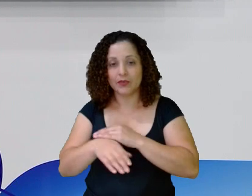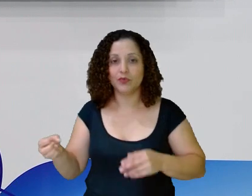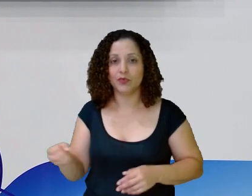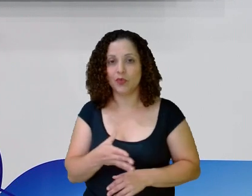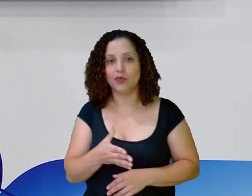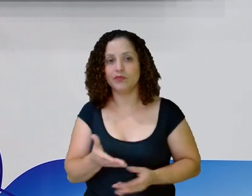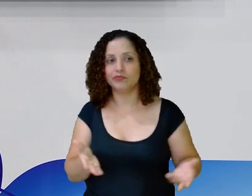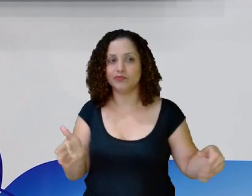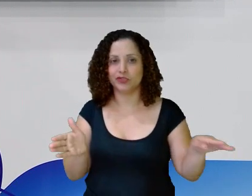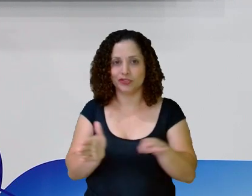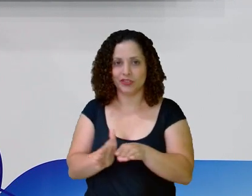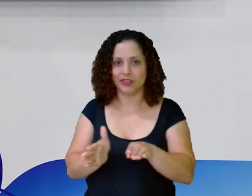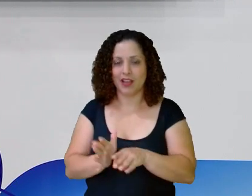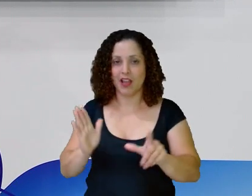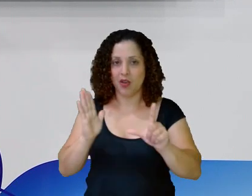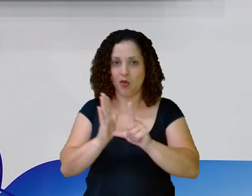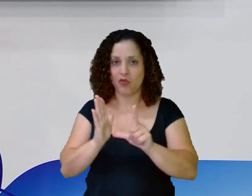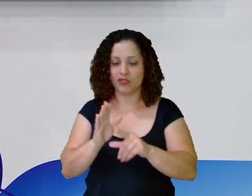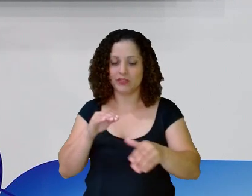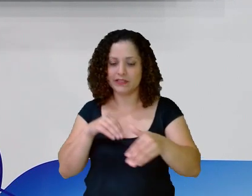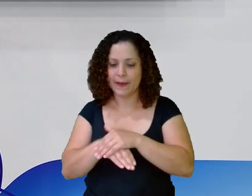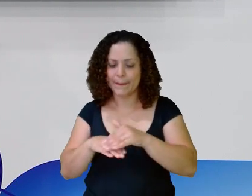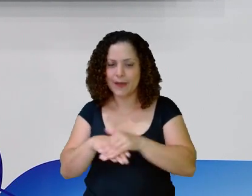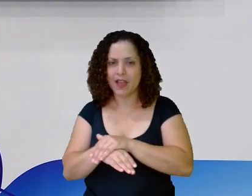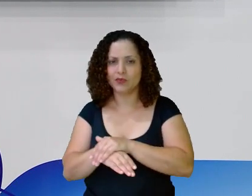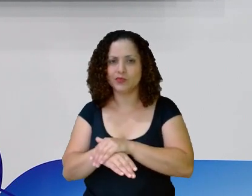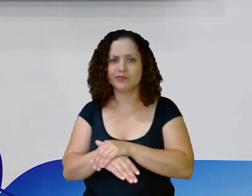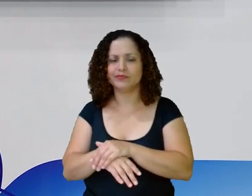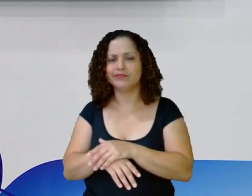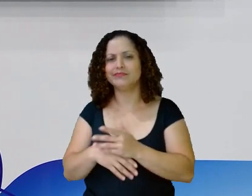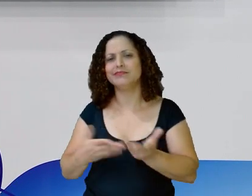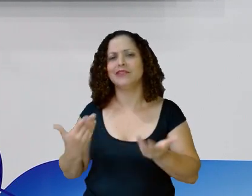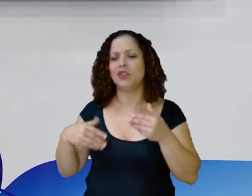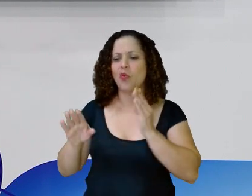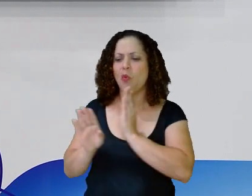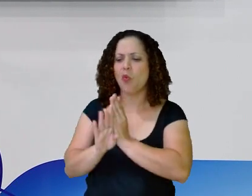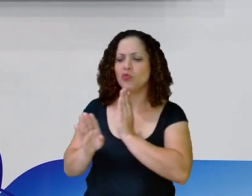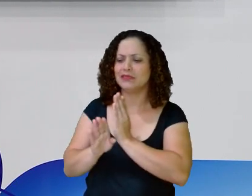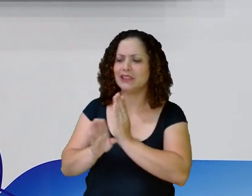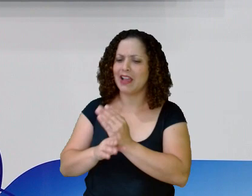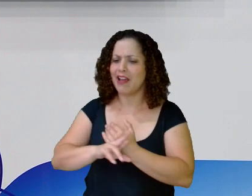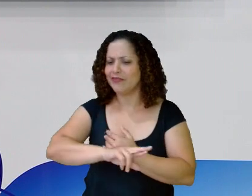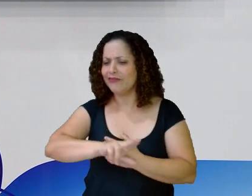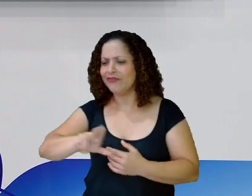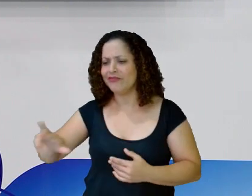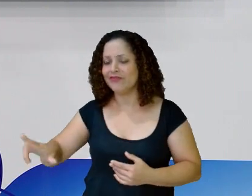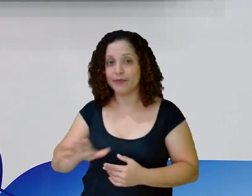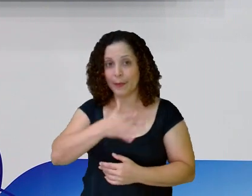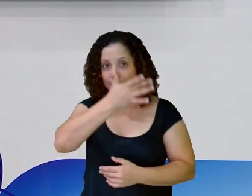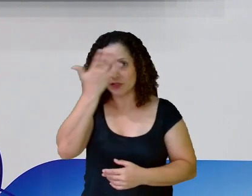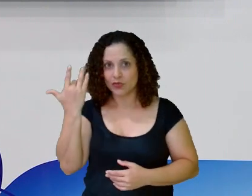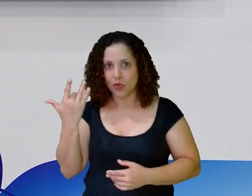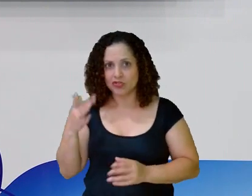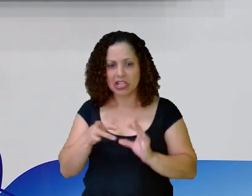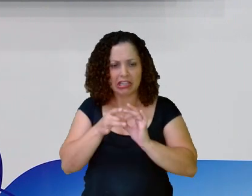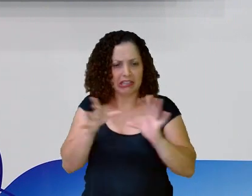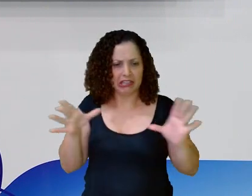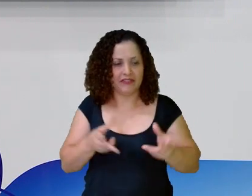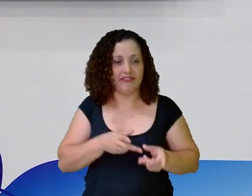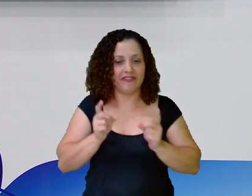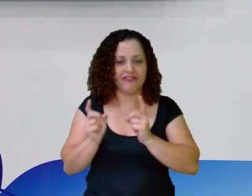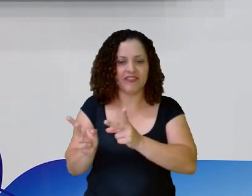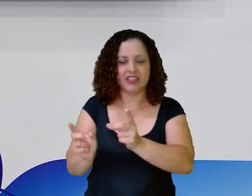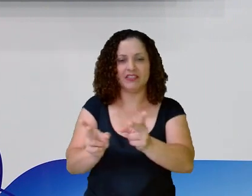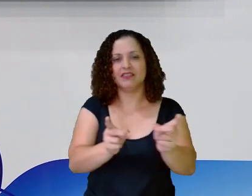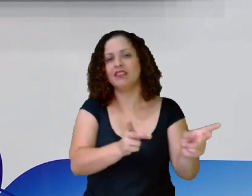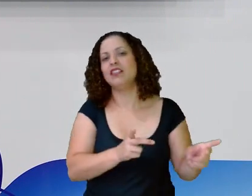chega numa loja, por exemplo, de sapatos, de tênis, e você vai encontrar vários vendedores ali disponíveis, né, querendo vender,